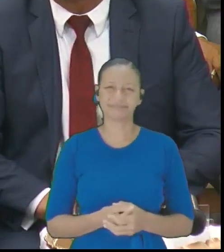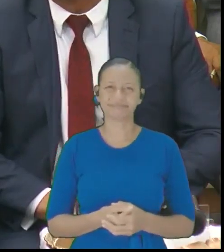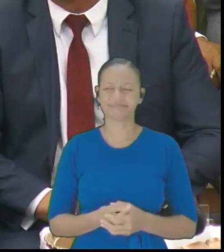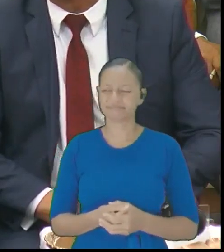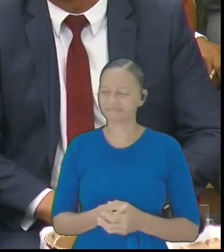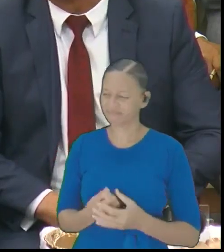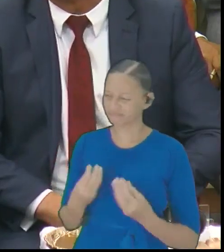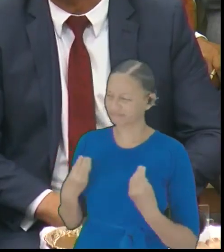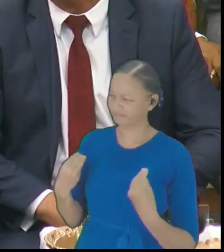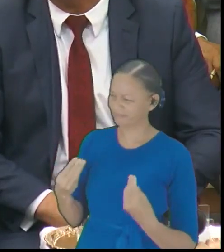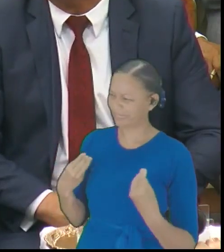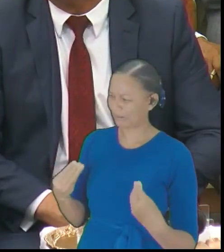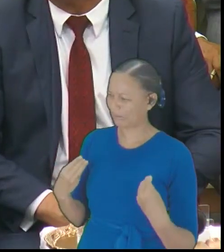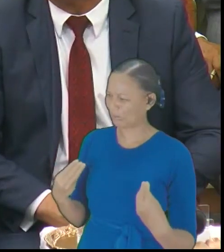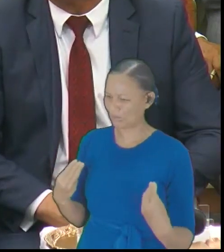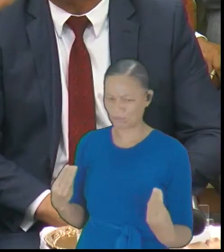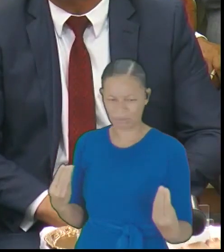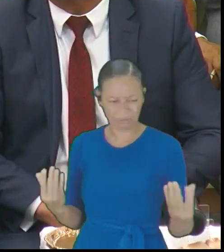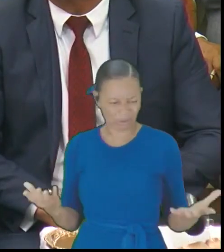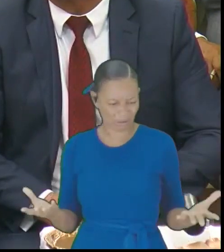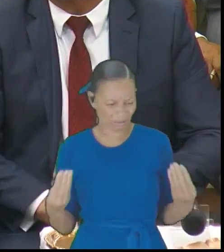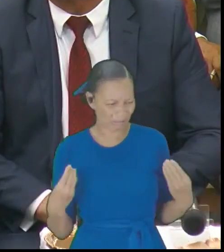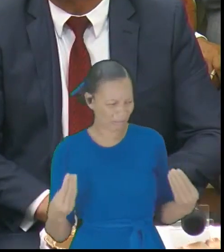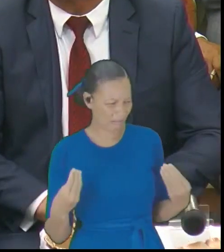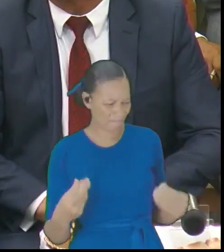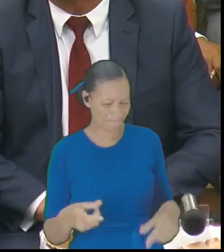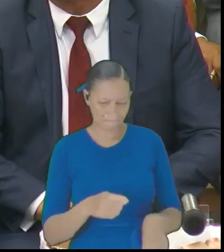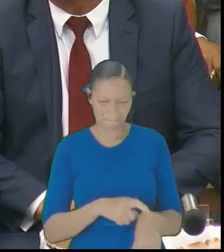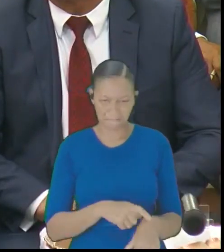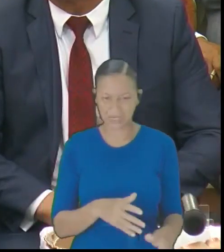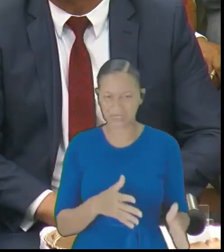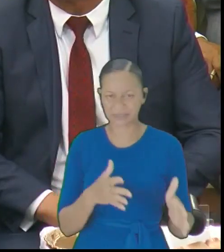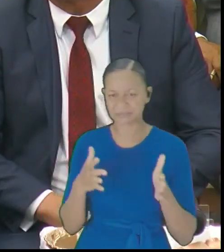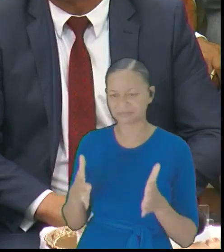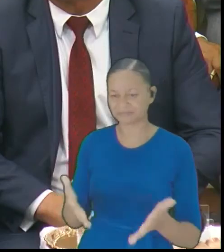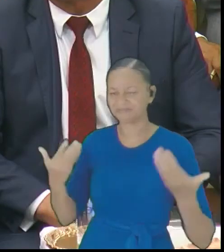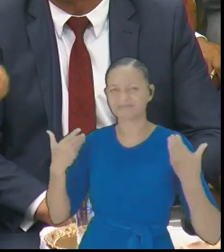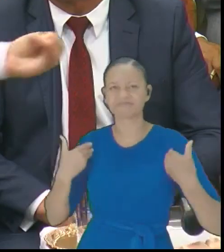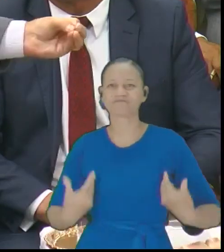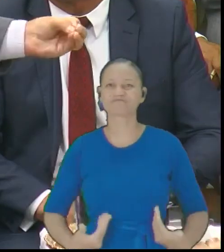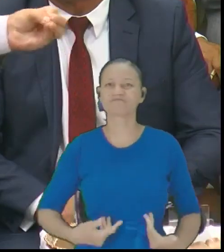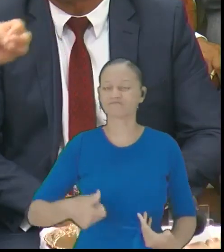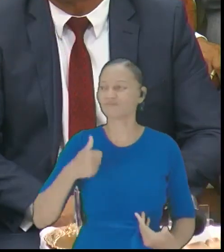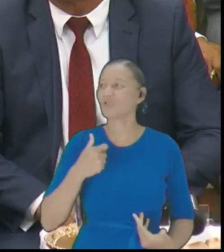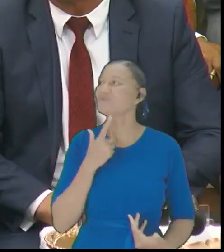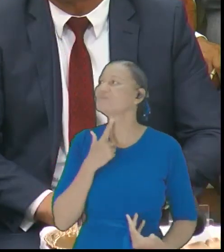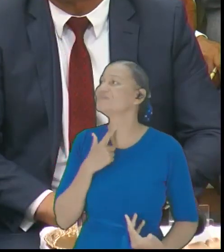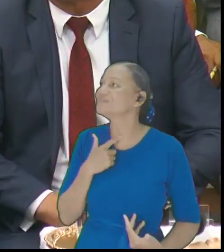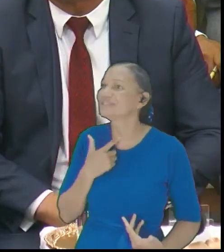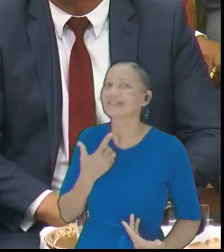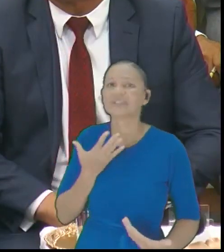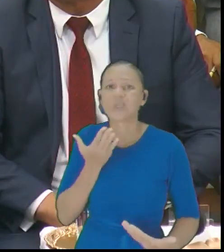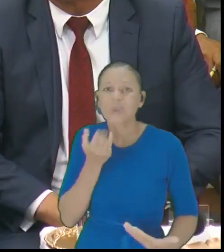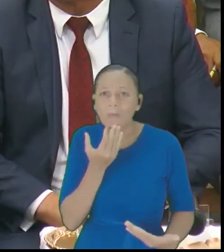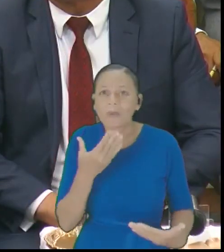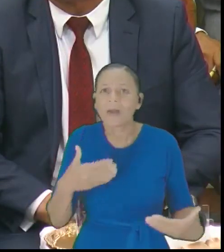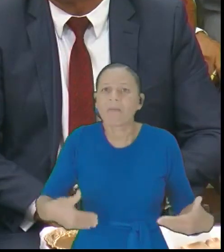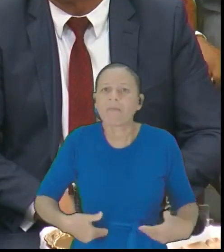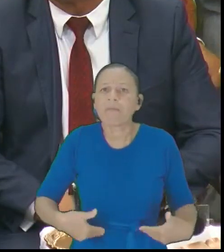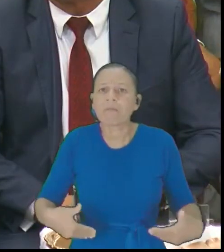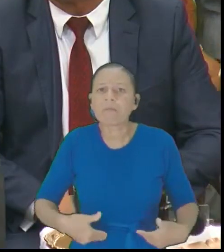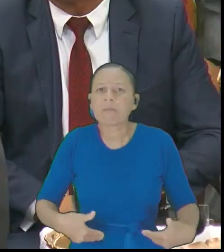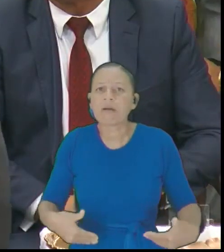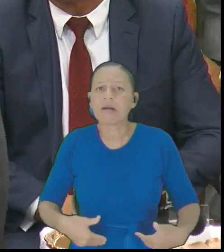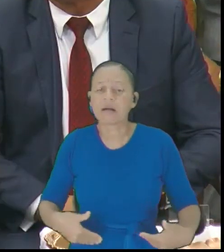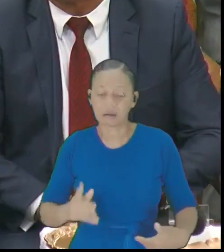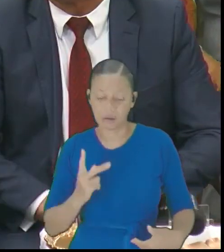Que me vale agora? Que me vale nesse momento ser primogênito? Eu estou com fome. O escritor aos